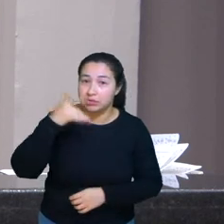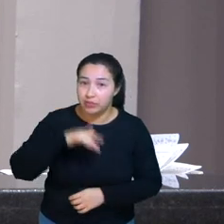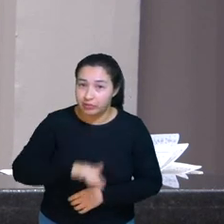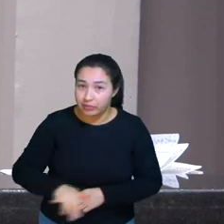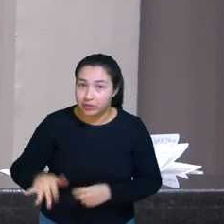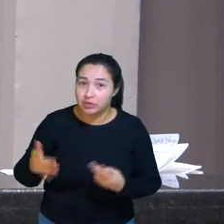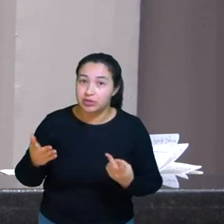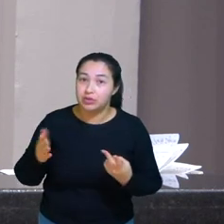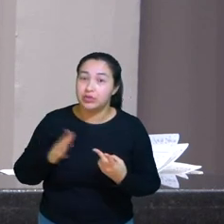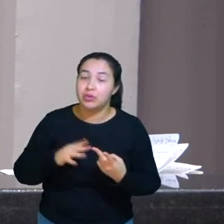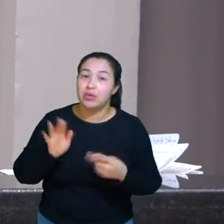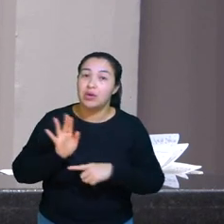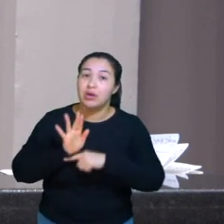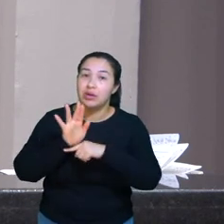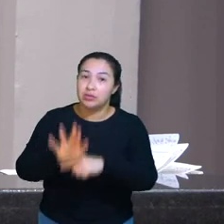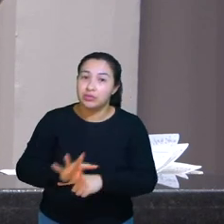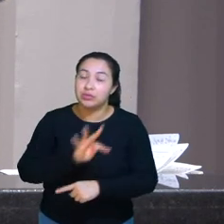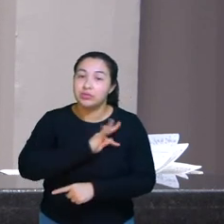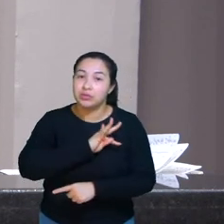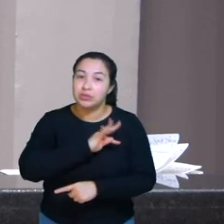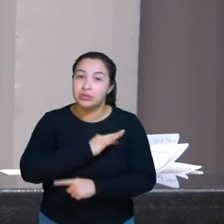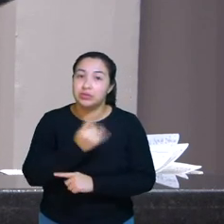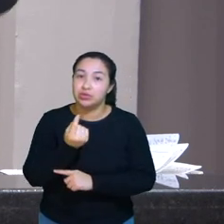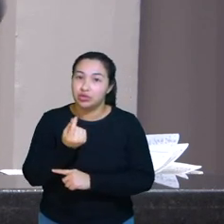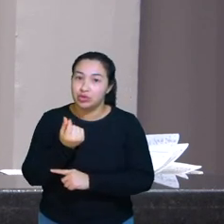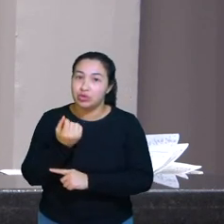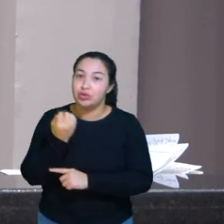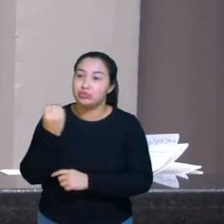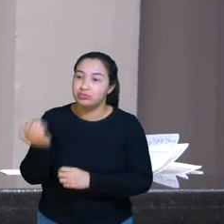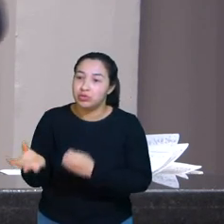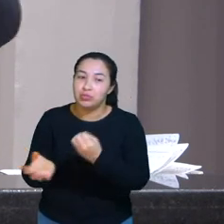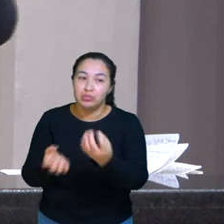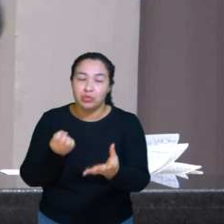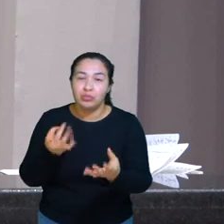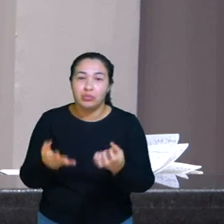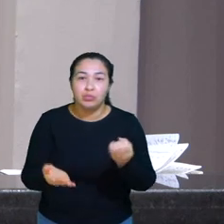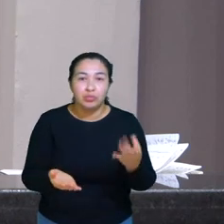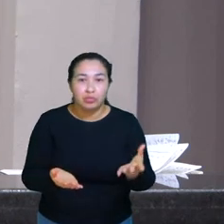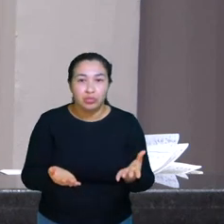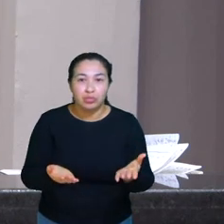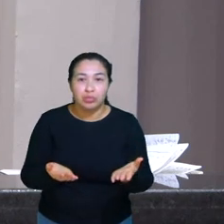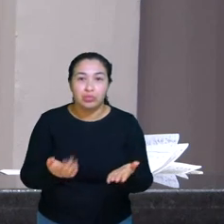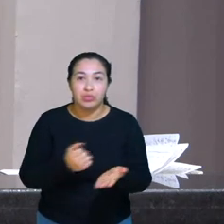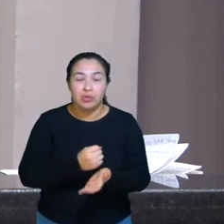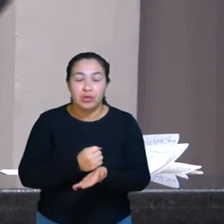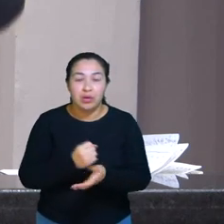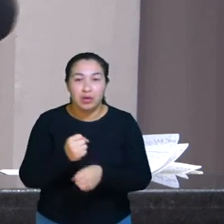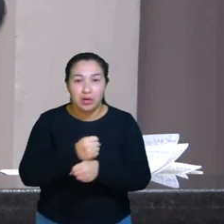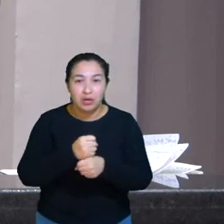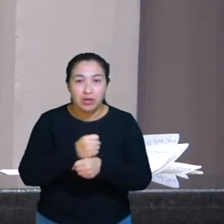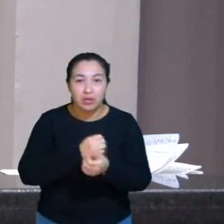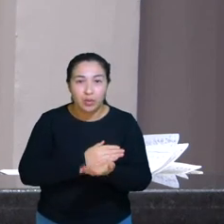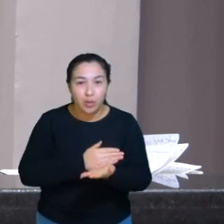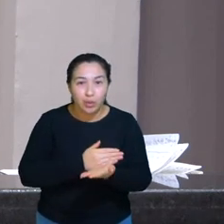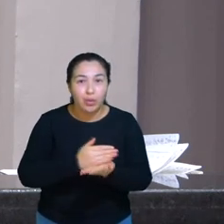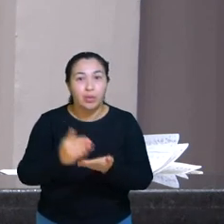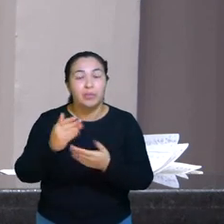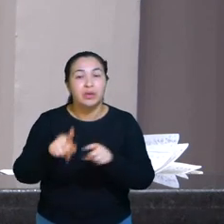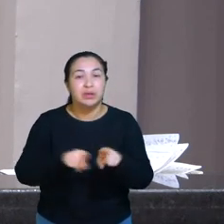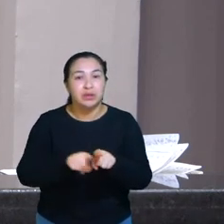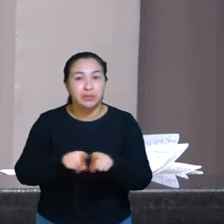assessorando Tecnicamente passando recursos para a formação nos anos iniciais e finais Vamos iniciar um processo de